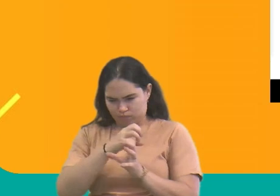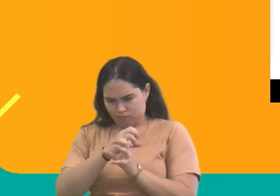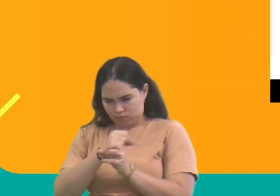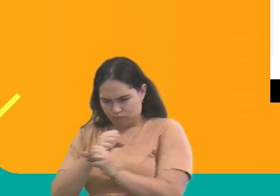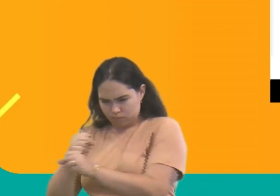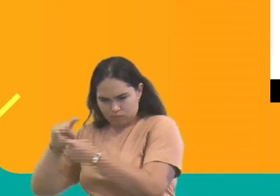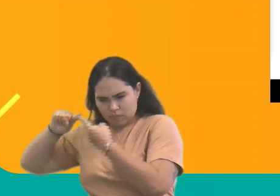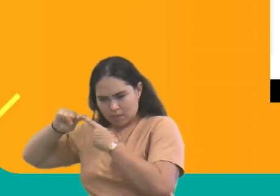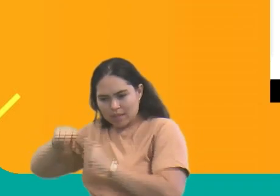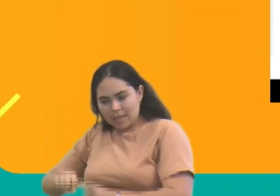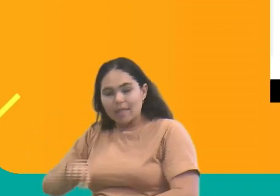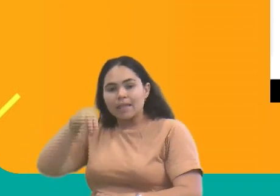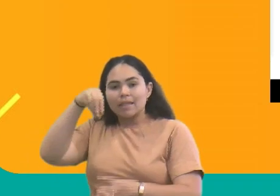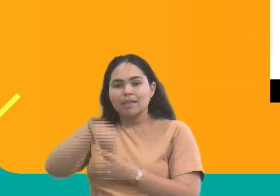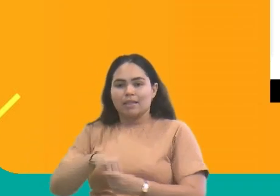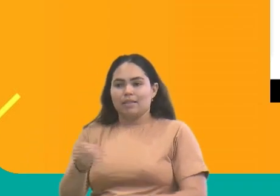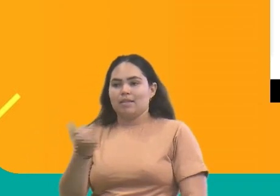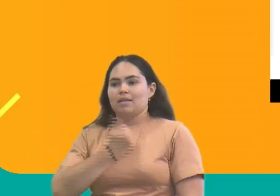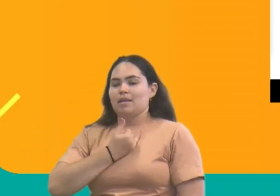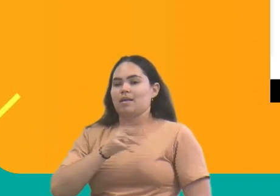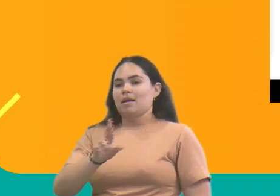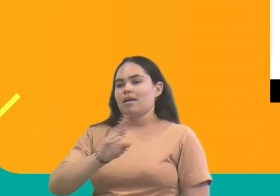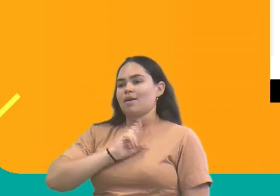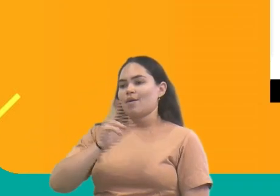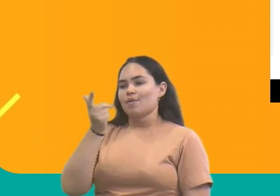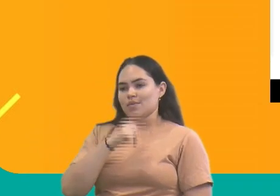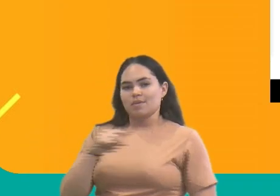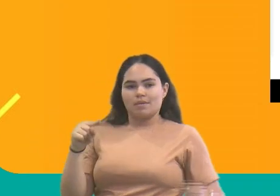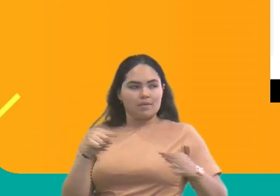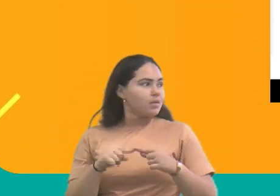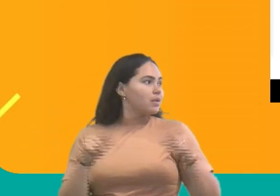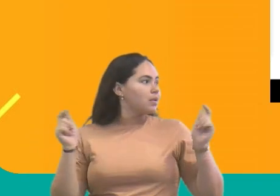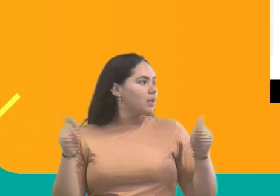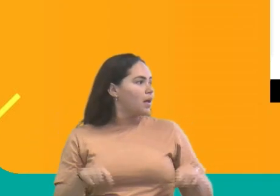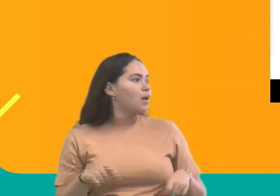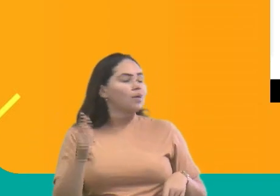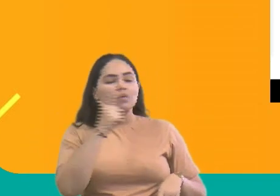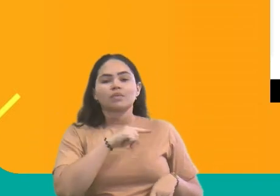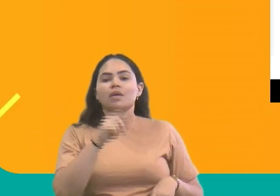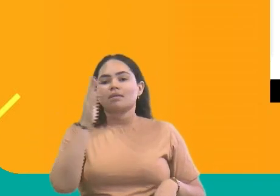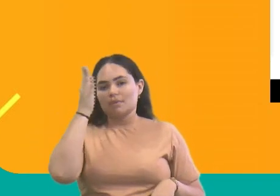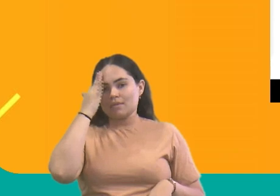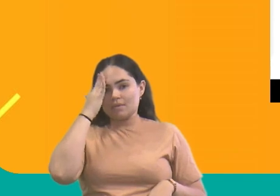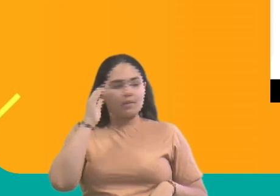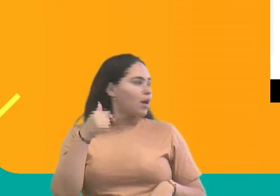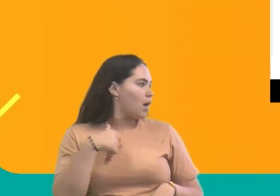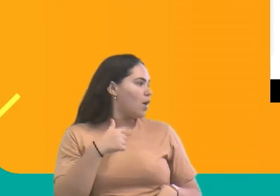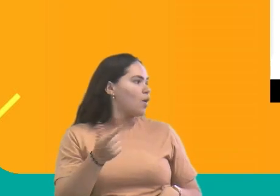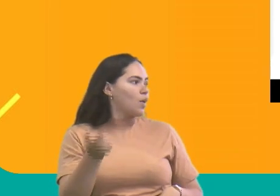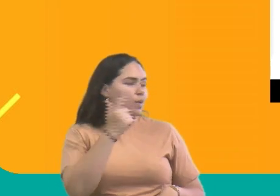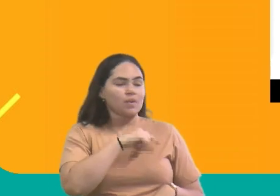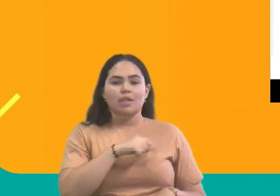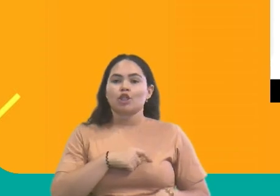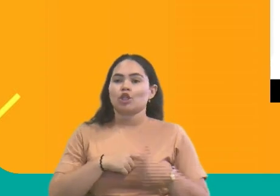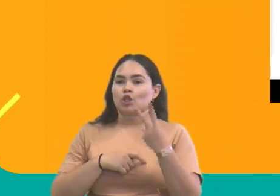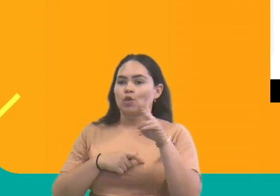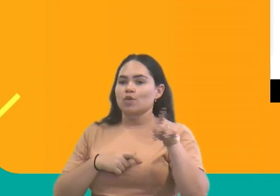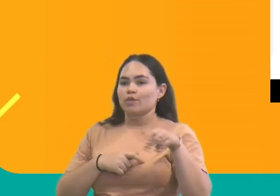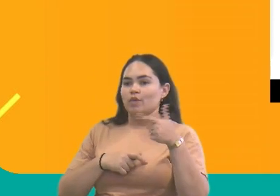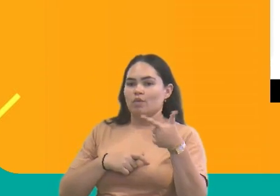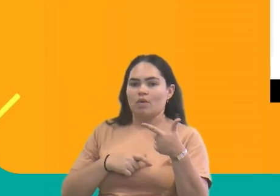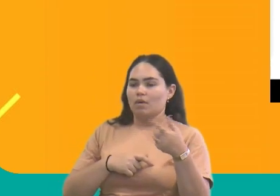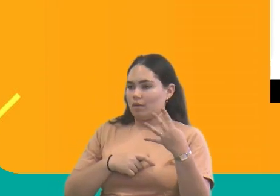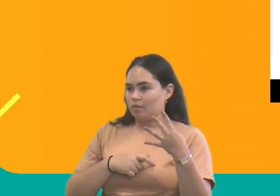estar nos itens. Ele só não é resposta. E ele está lá justamente para lhe iludir. Vixe, acertei, 22,4. Não é,